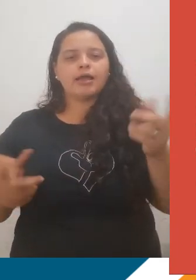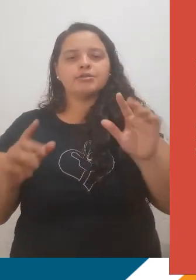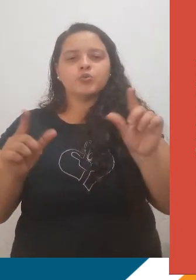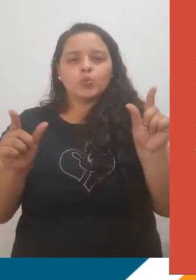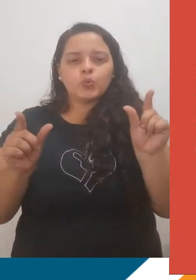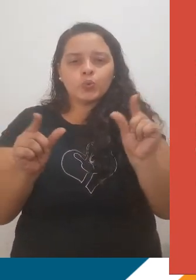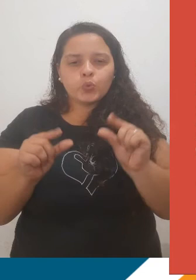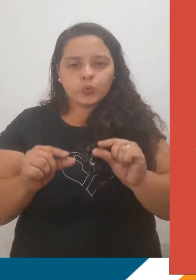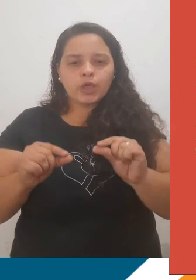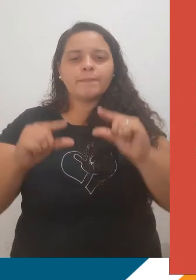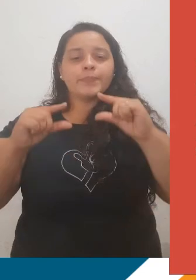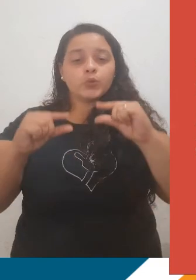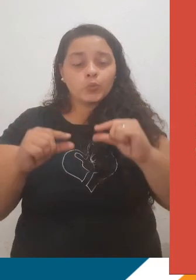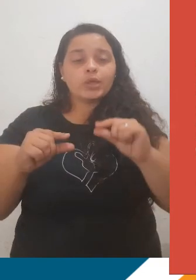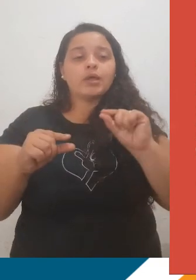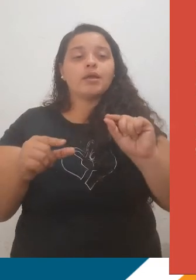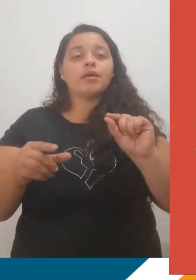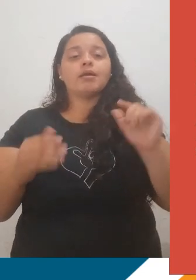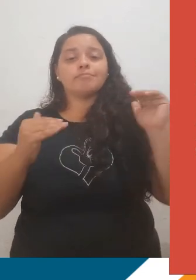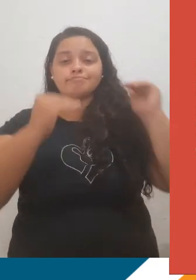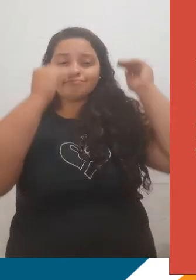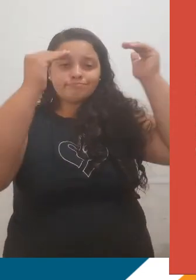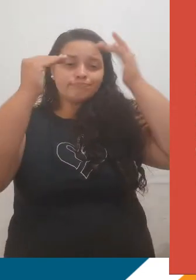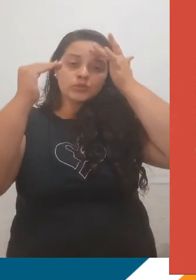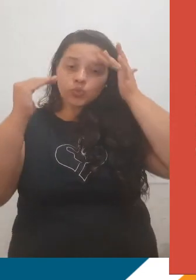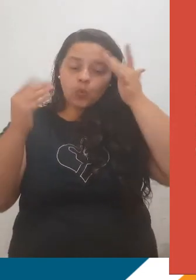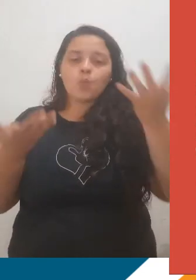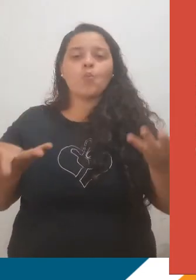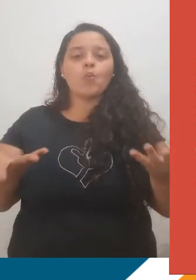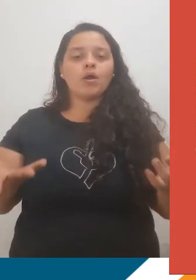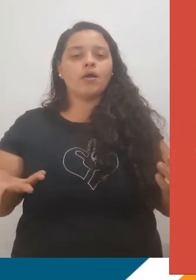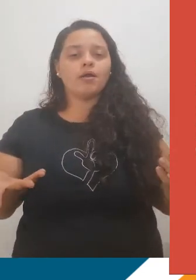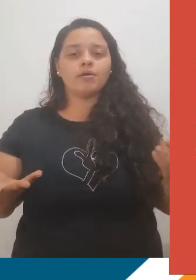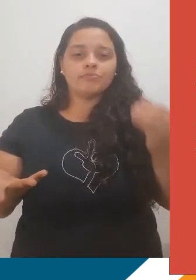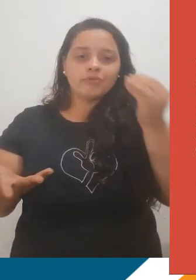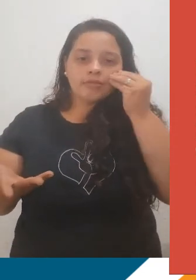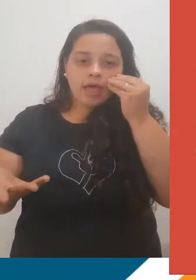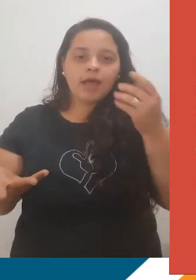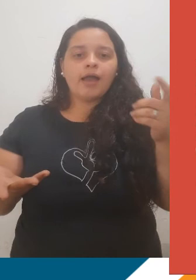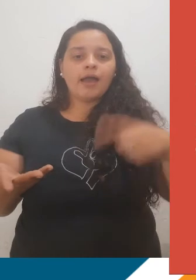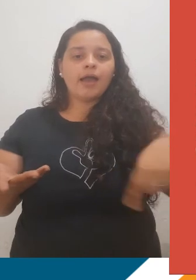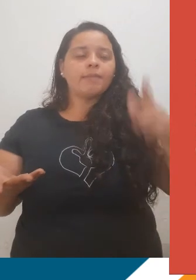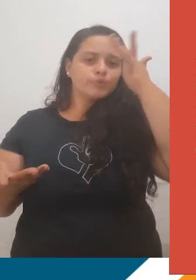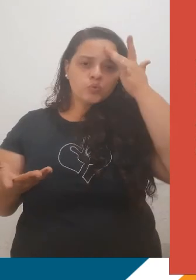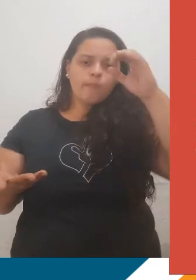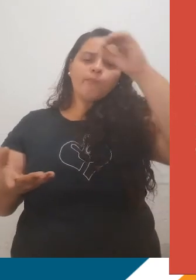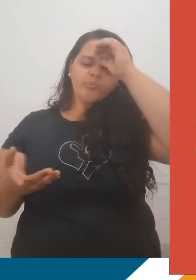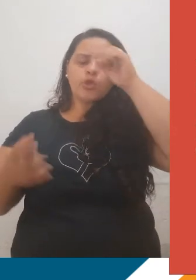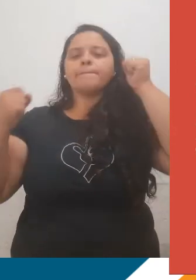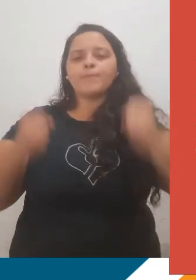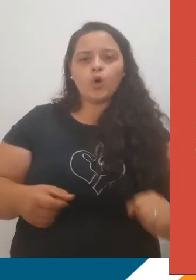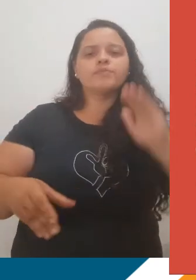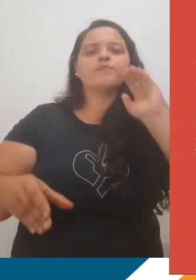na Constituição e visava incluir o voto, né, dos praças e dos analfabetos, para